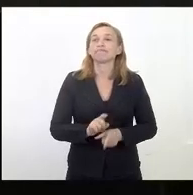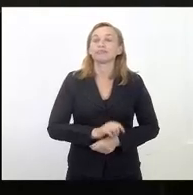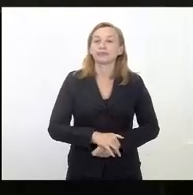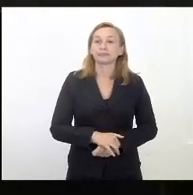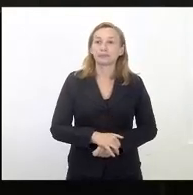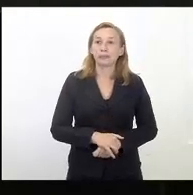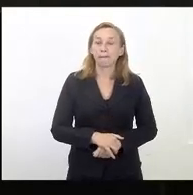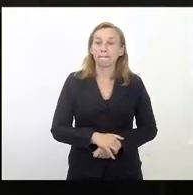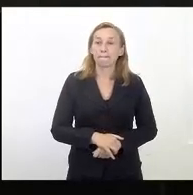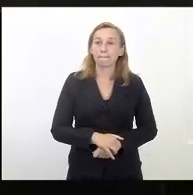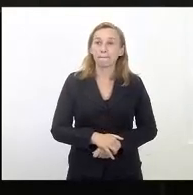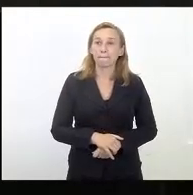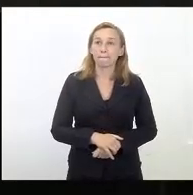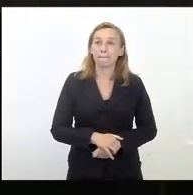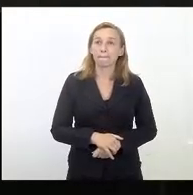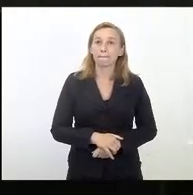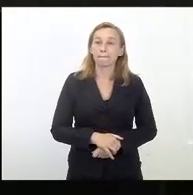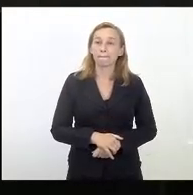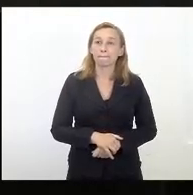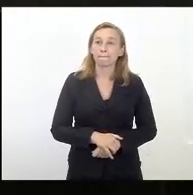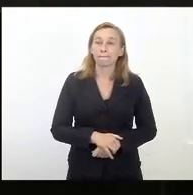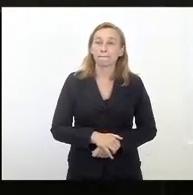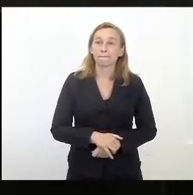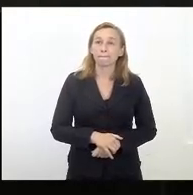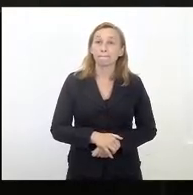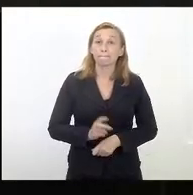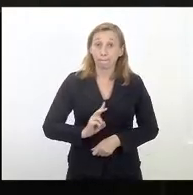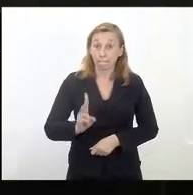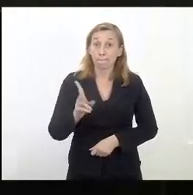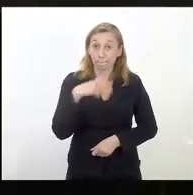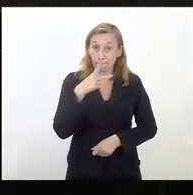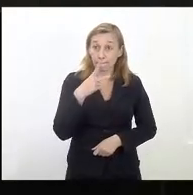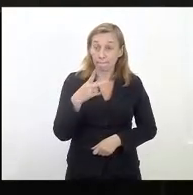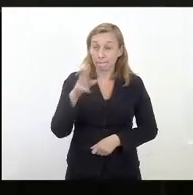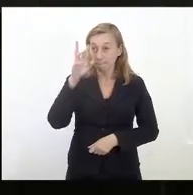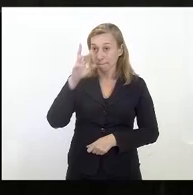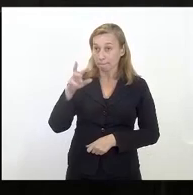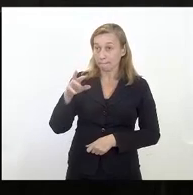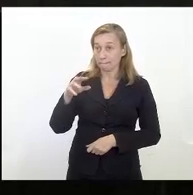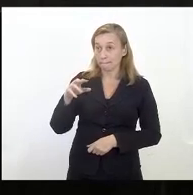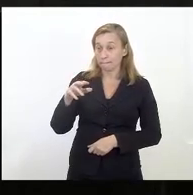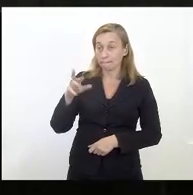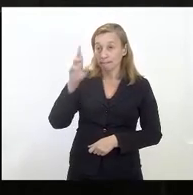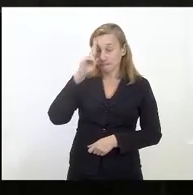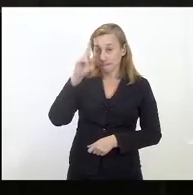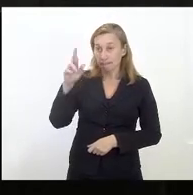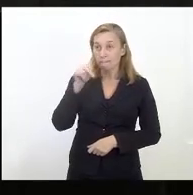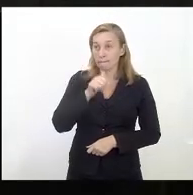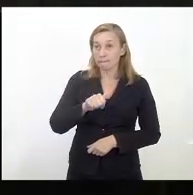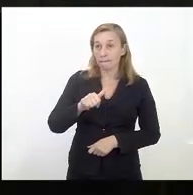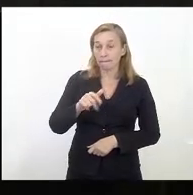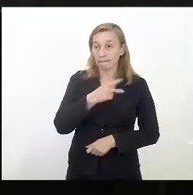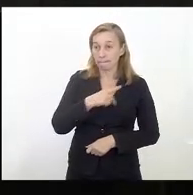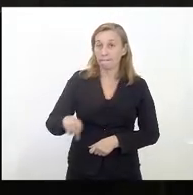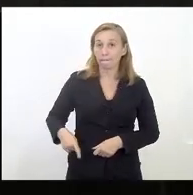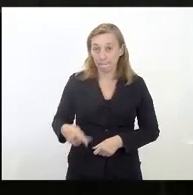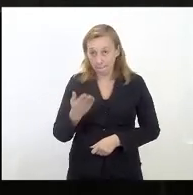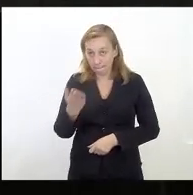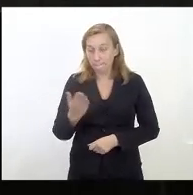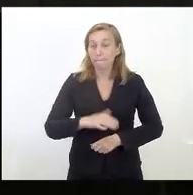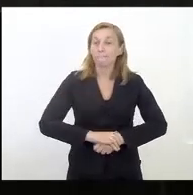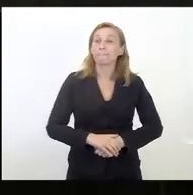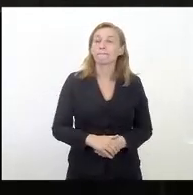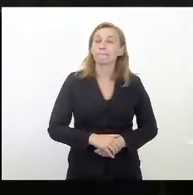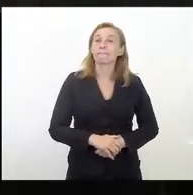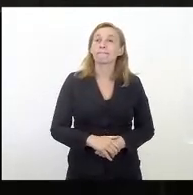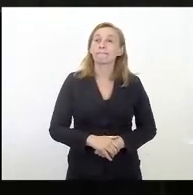rumo que eu tinha aqui traçado eu quero continuar falando sobre a vossa excelência não é falando não